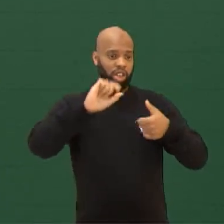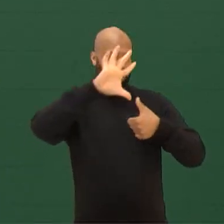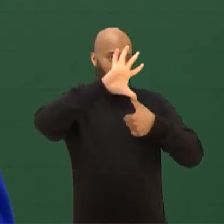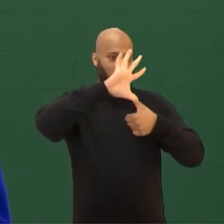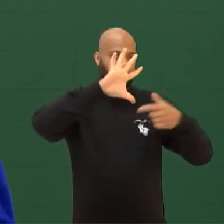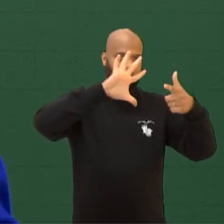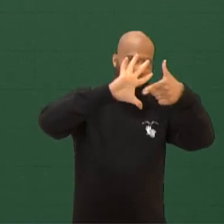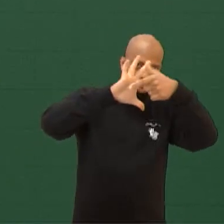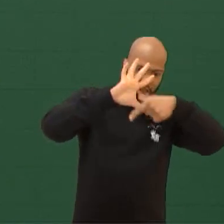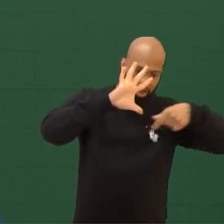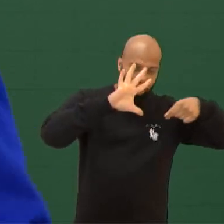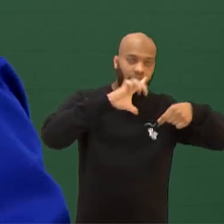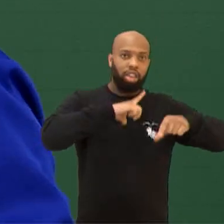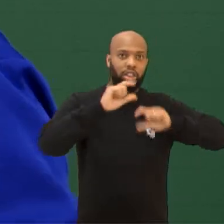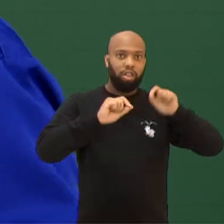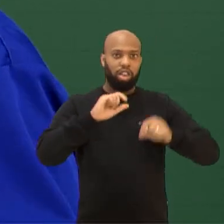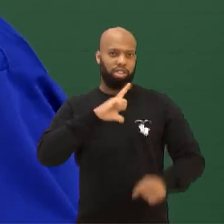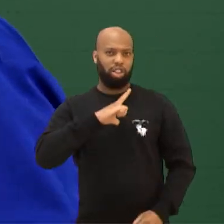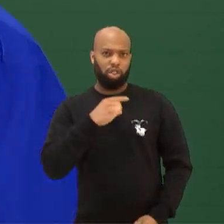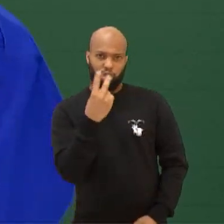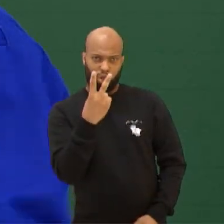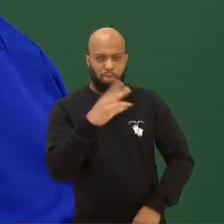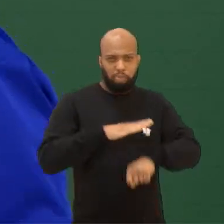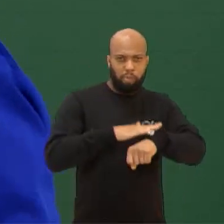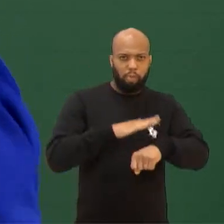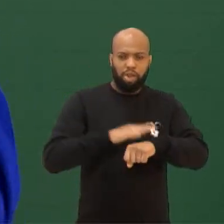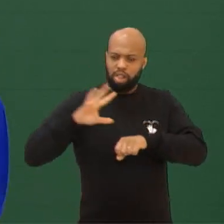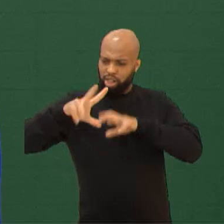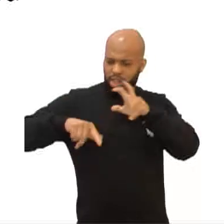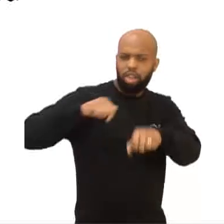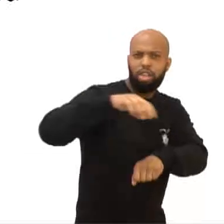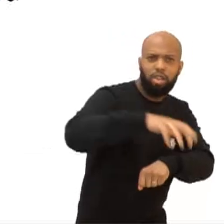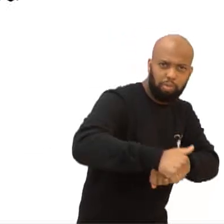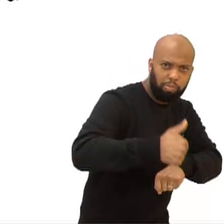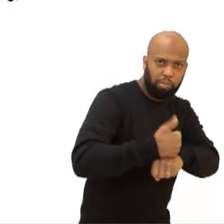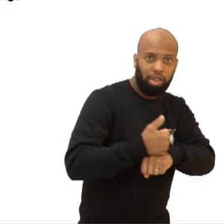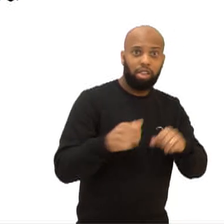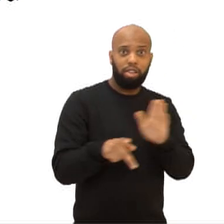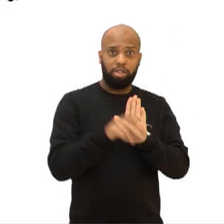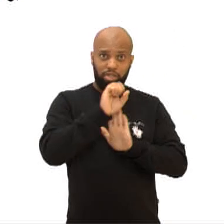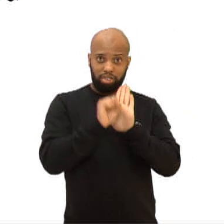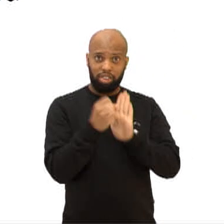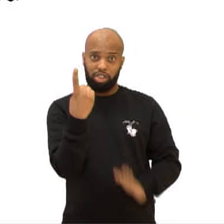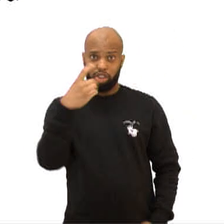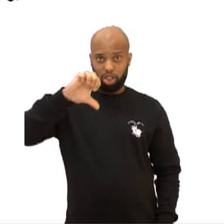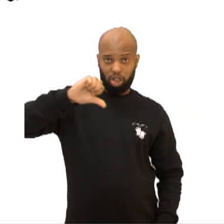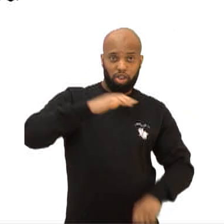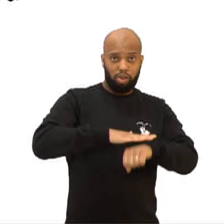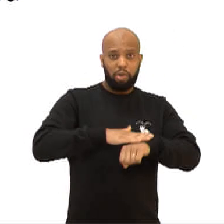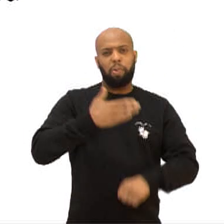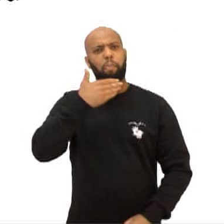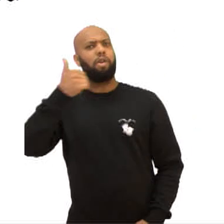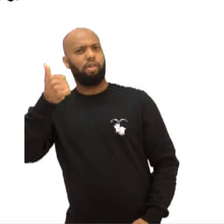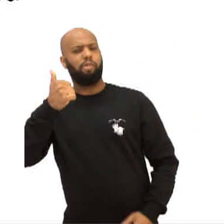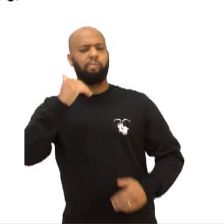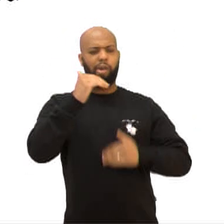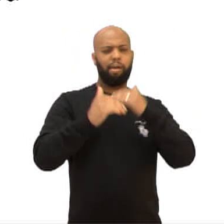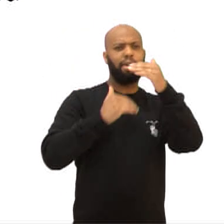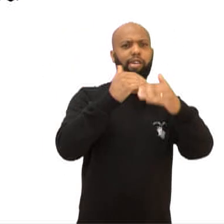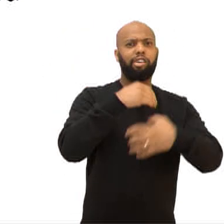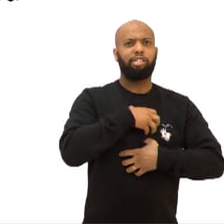anglo-saxônica 2 momentos bem sólidos de ocupação. No século XIX, quando melhorou um pouquinho as